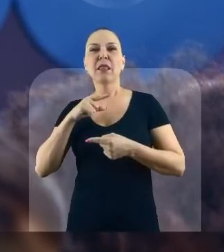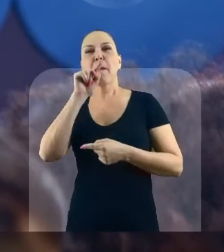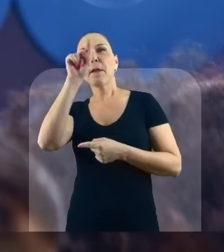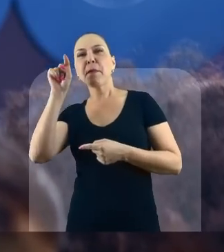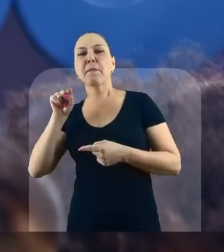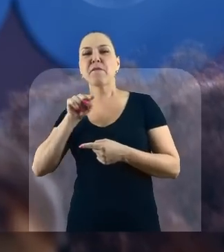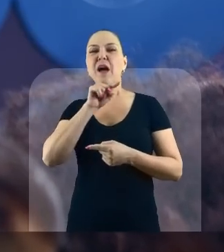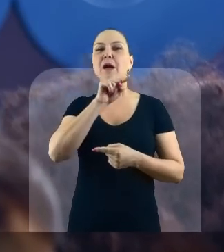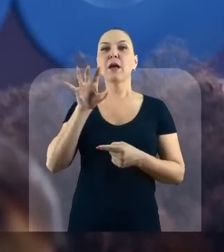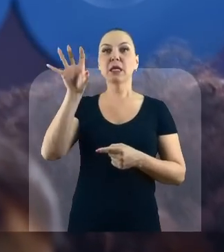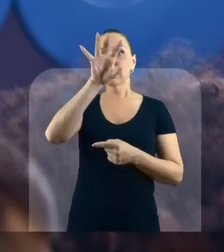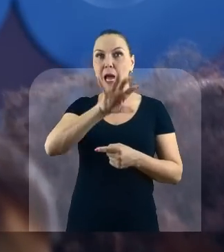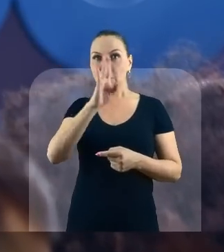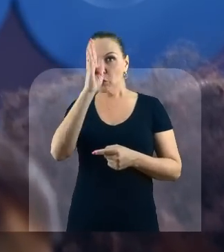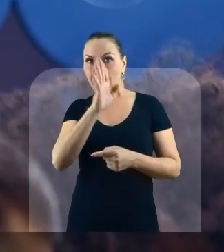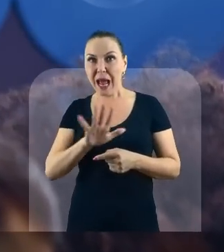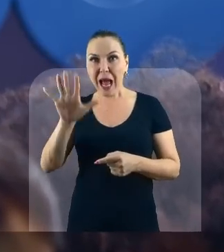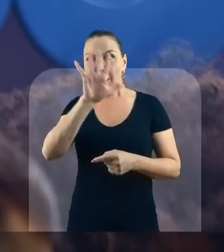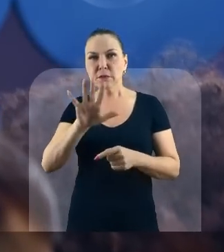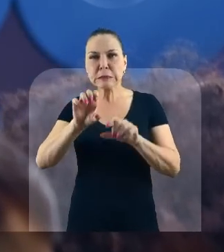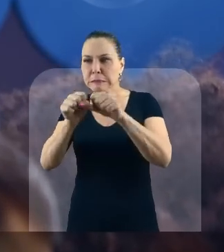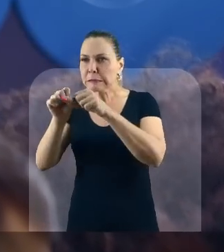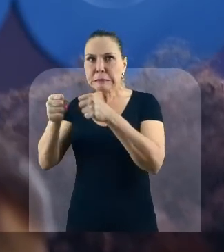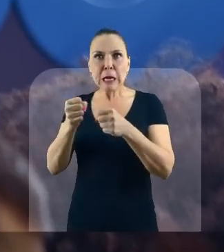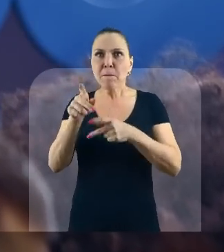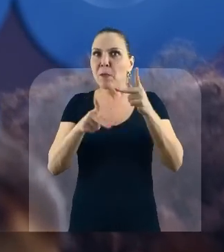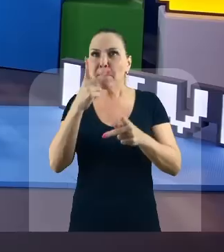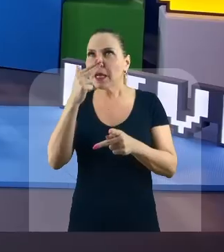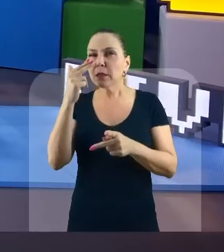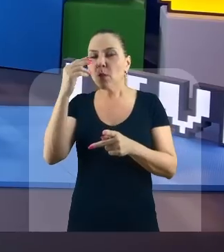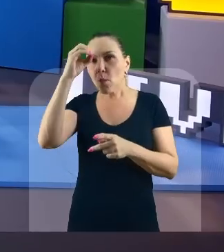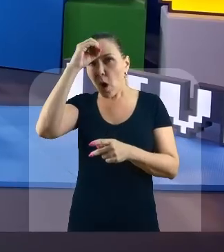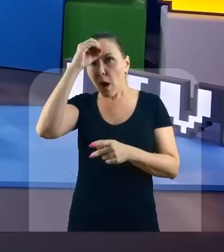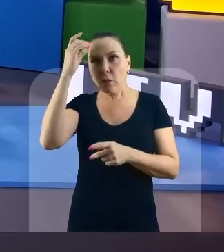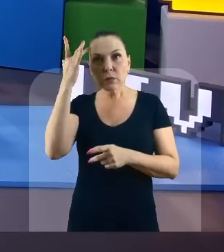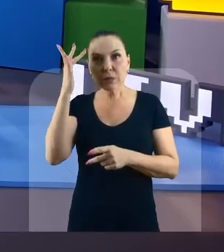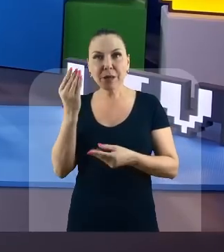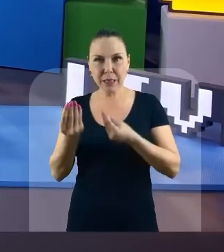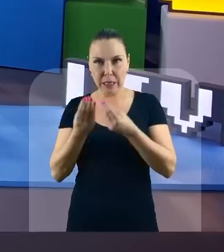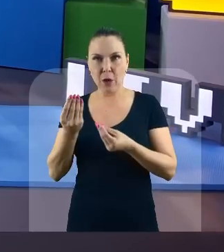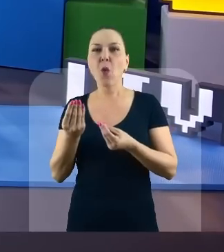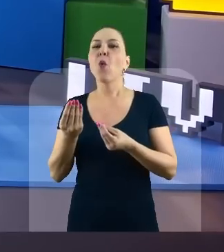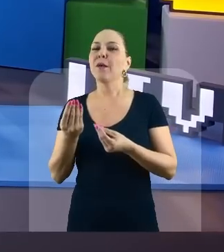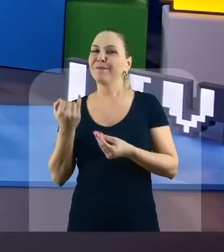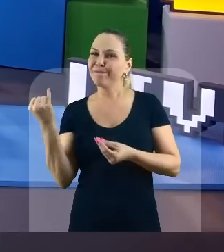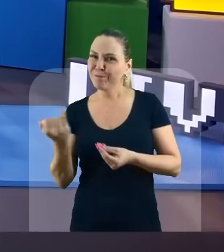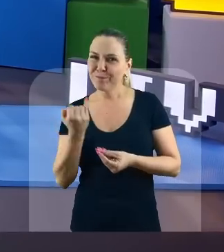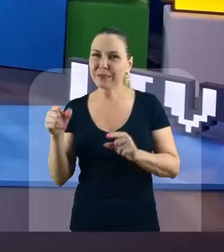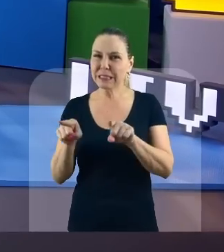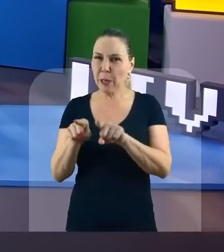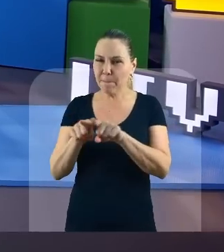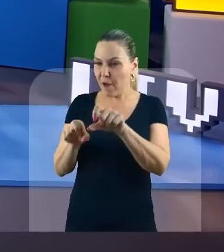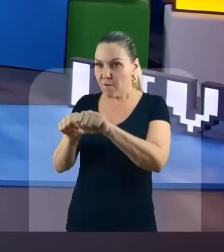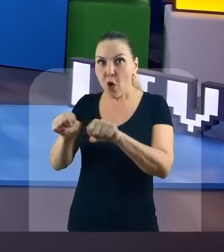país sendo destruídos por essa corrente ideológica sem que a população tenha nem noção, né? E por isso também é importante a formação partidária, não é? A gente ter